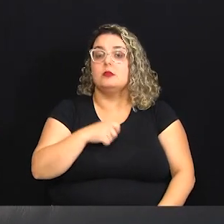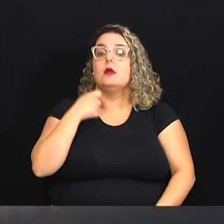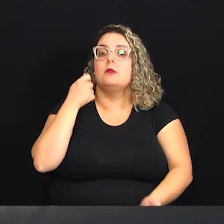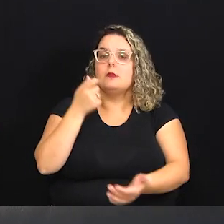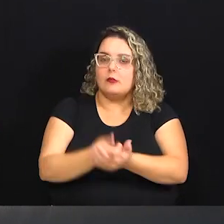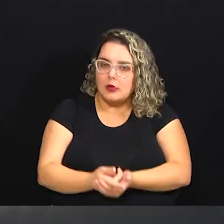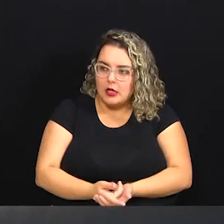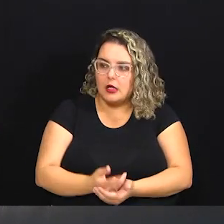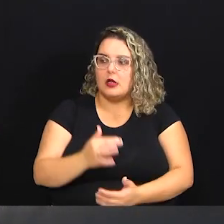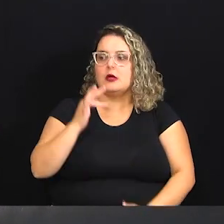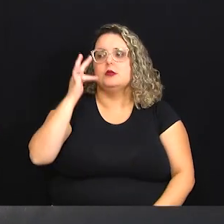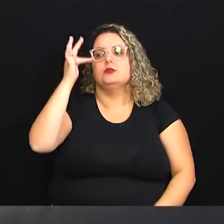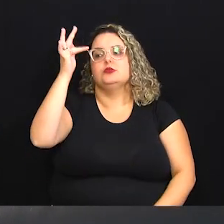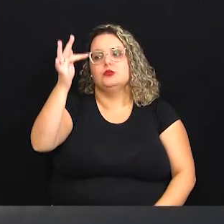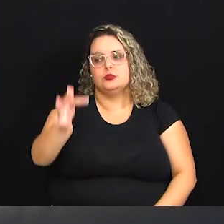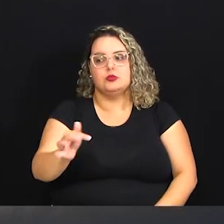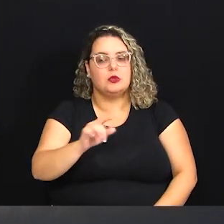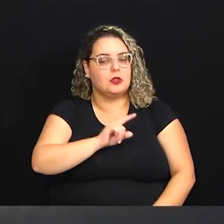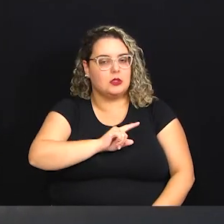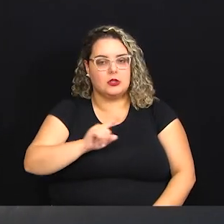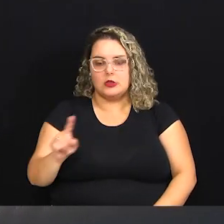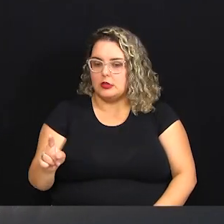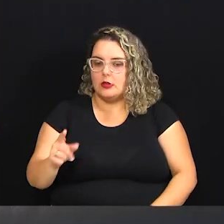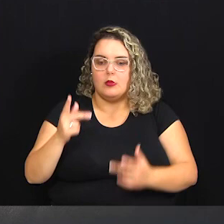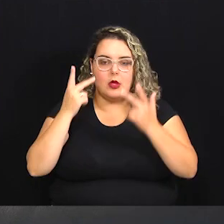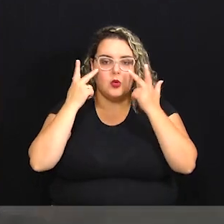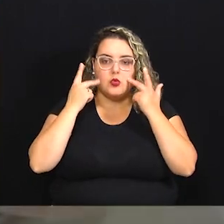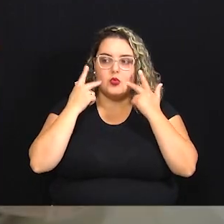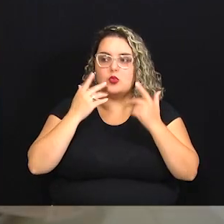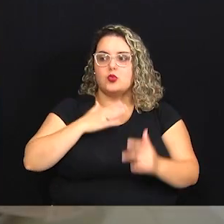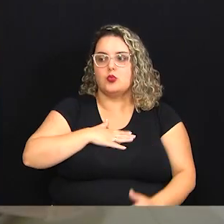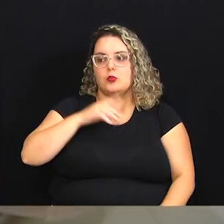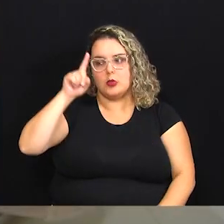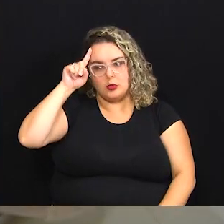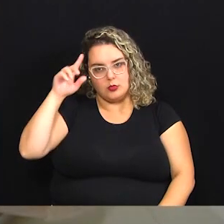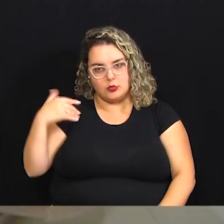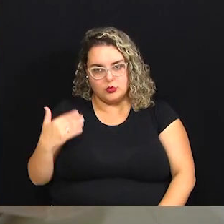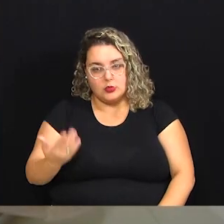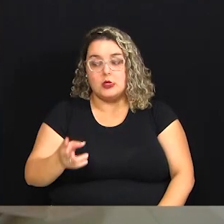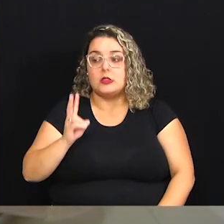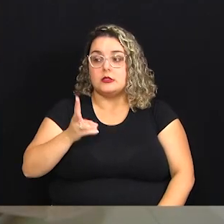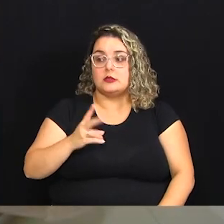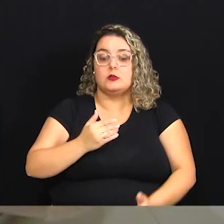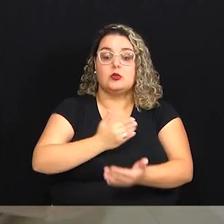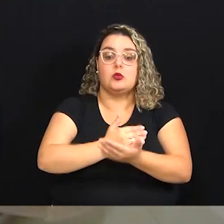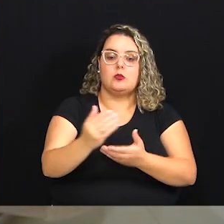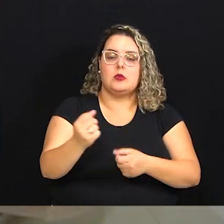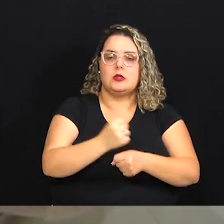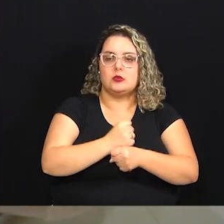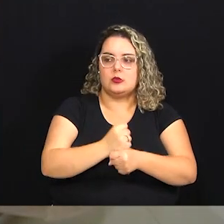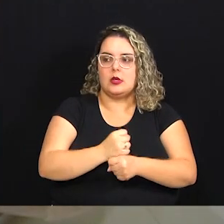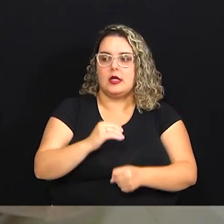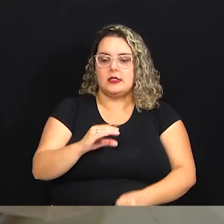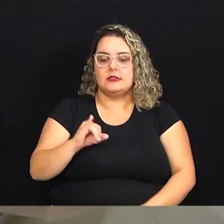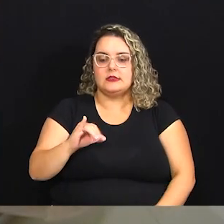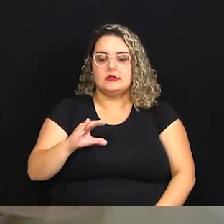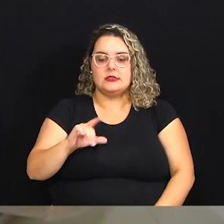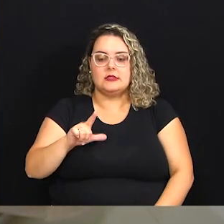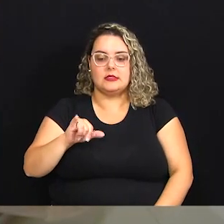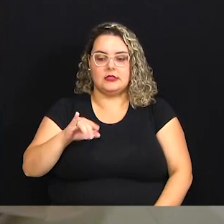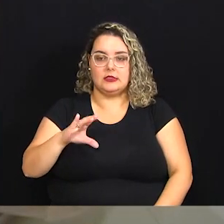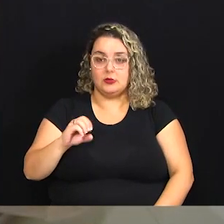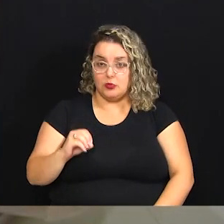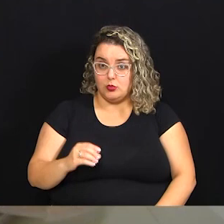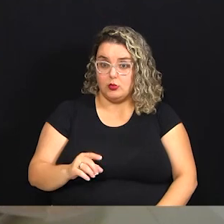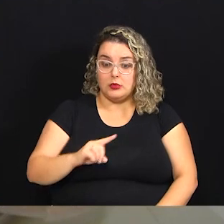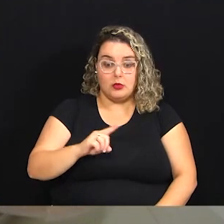poder honrar esses compromissos futuros que não são comuns do meu dia a dia, são sempre de início de ano, então é cíclico,